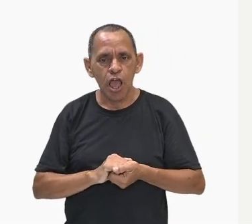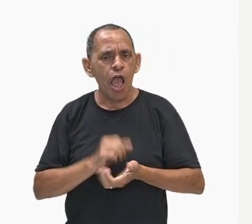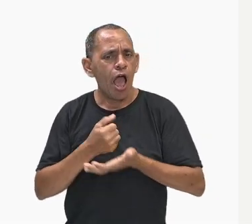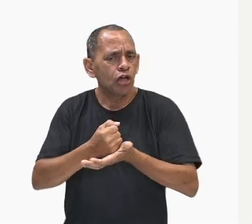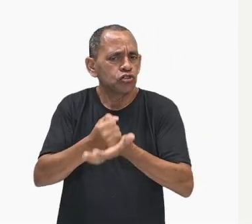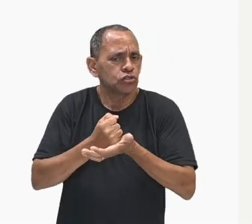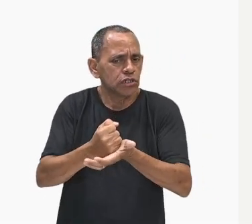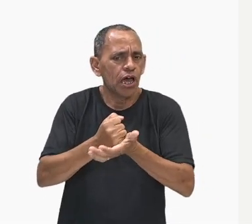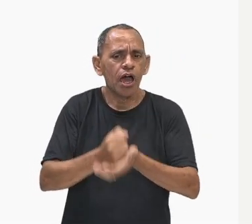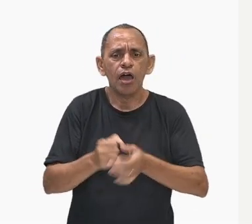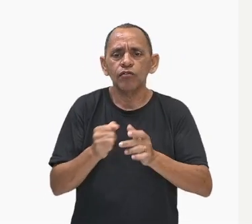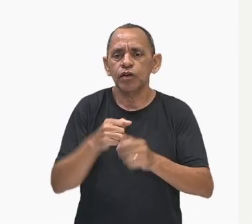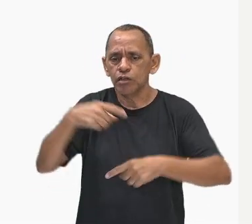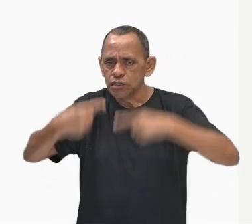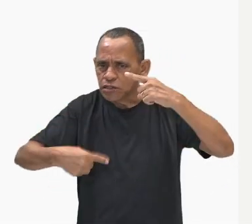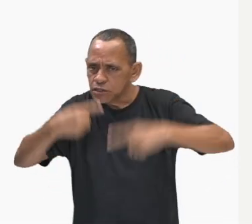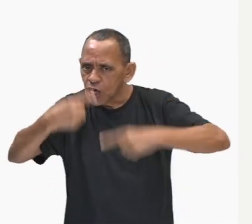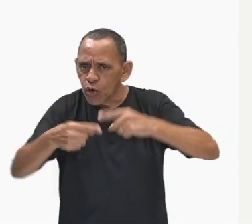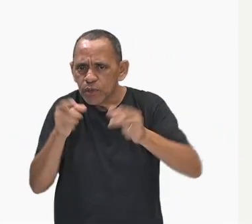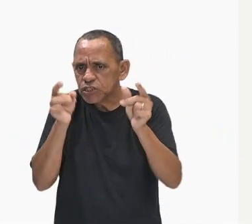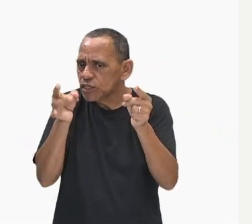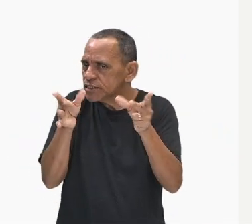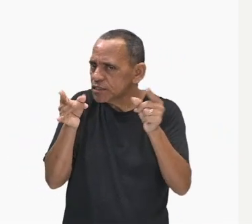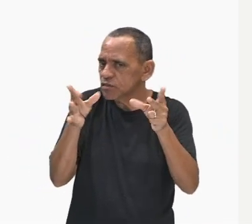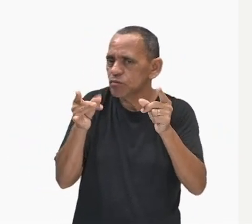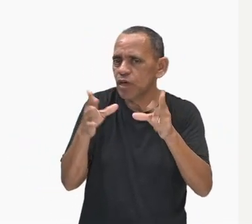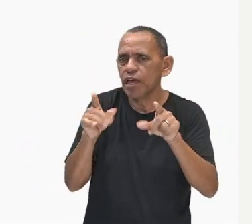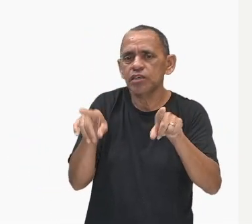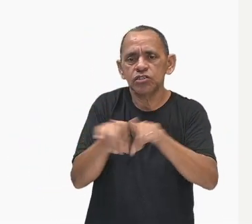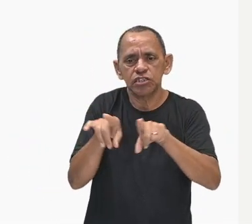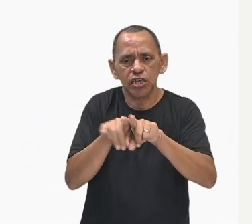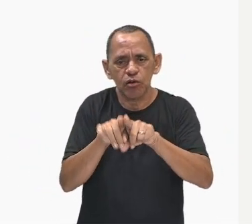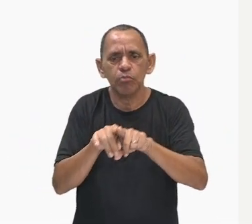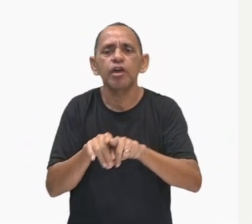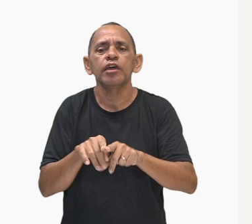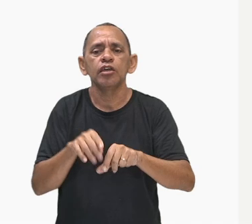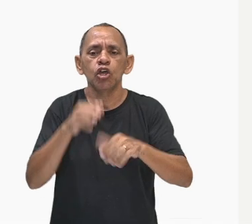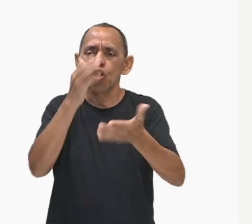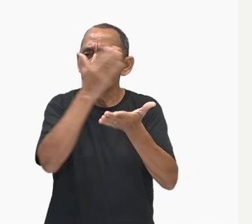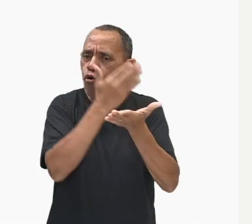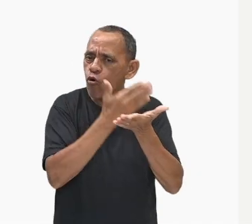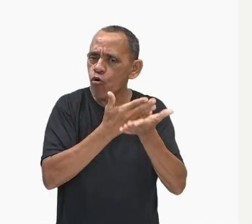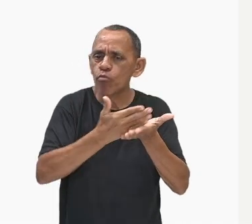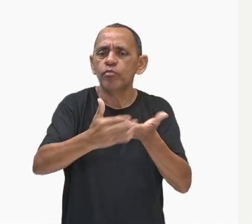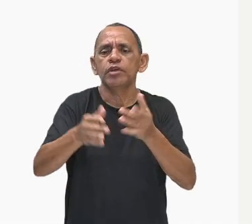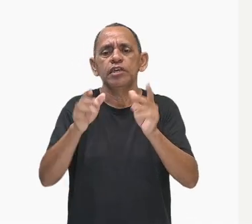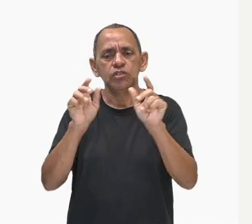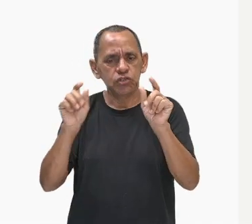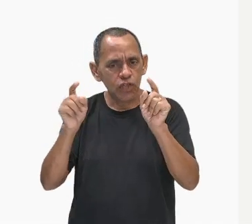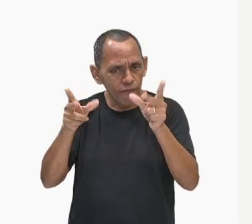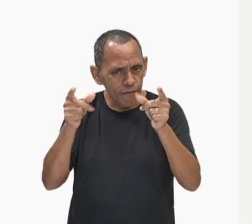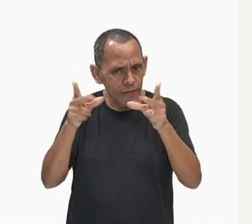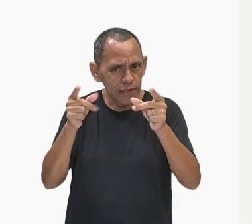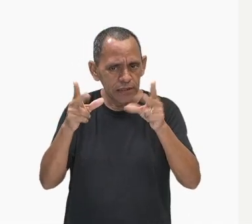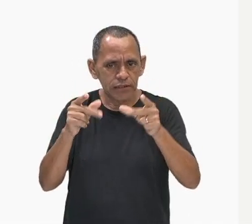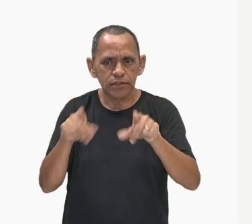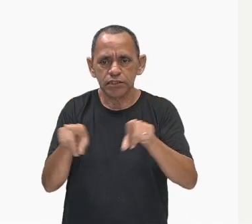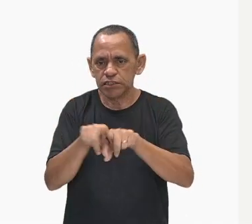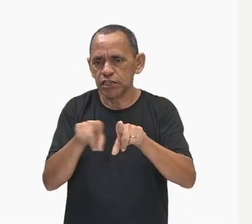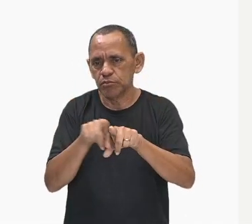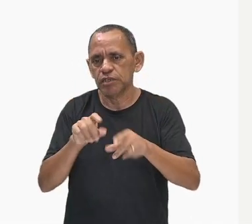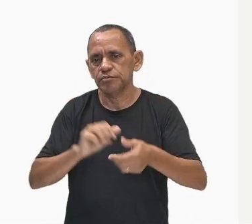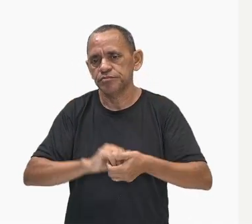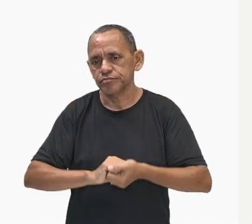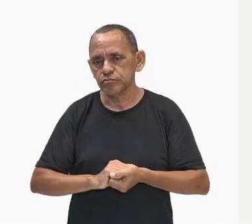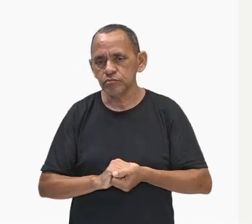navegação foram uma importante medida adotada pelo Oliver Cromwell, que foi determinante para transformar